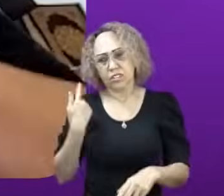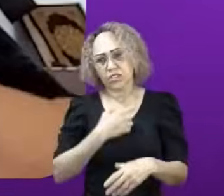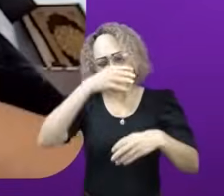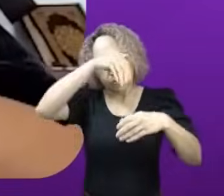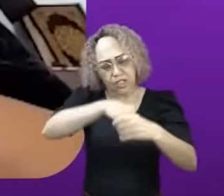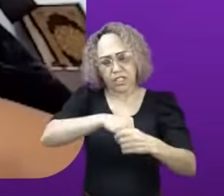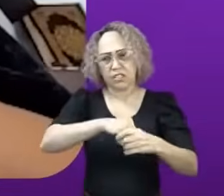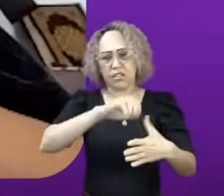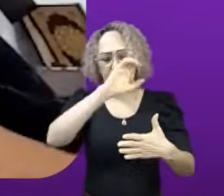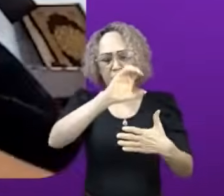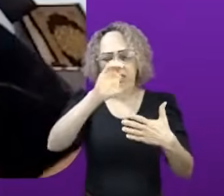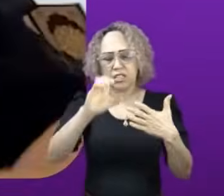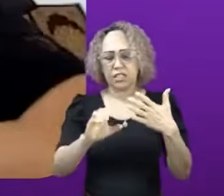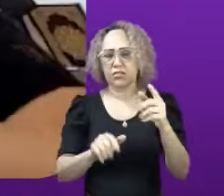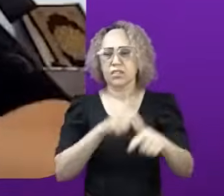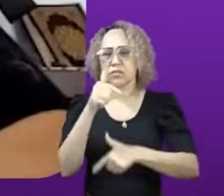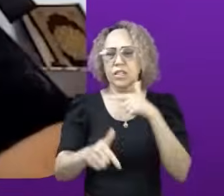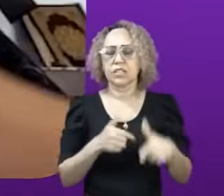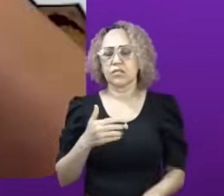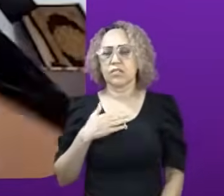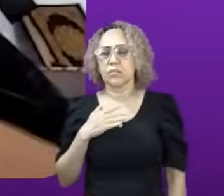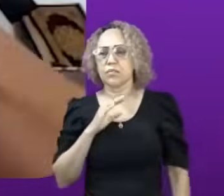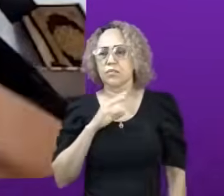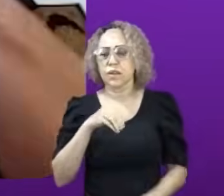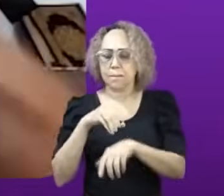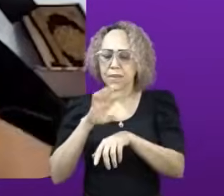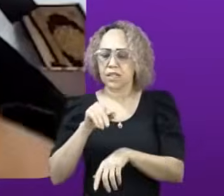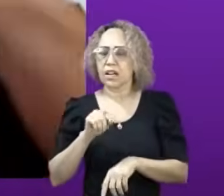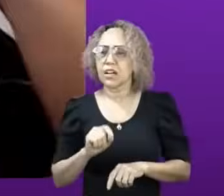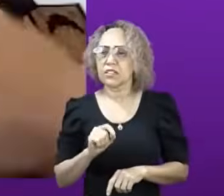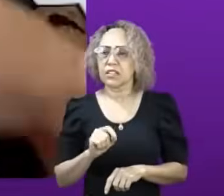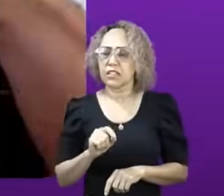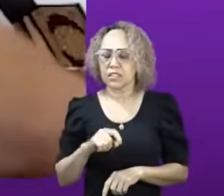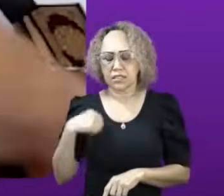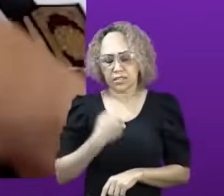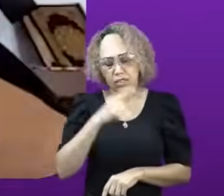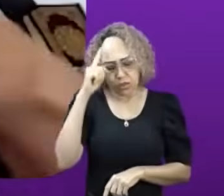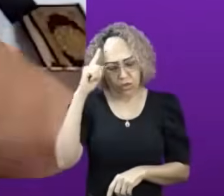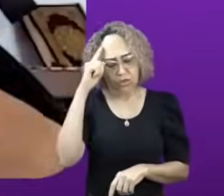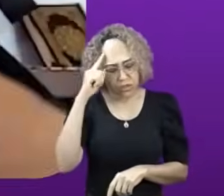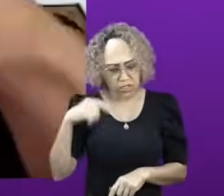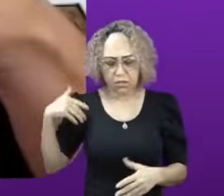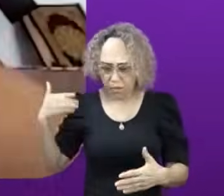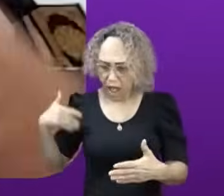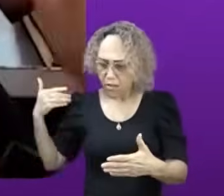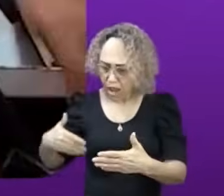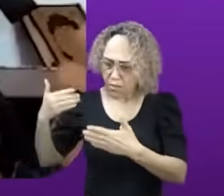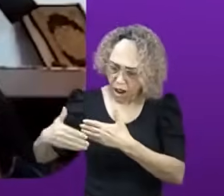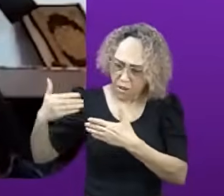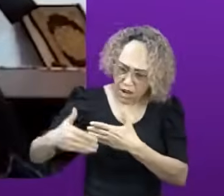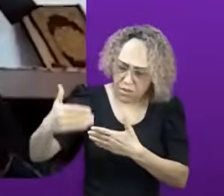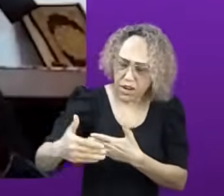né? A minha mensagem é de que nós precisamos cotidianamente, sempre, sempre, sempre, renovar o